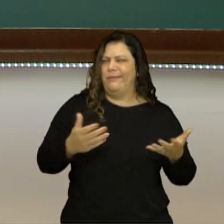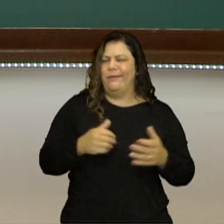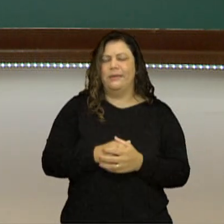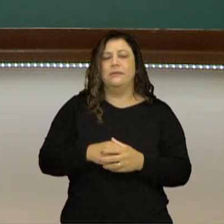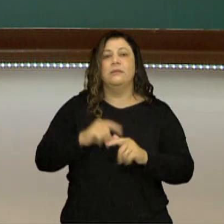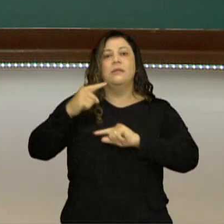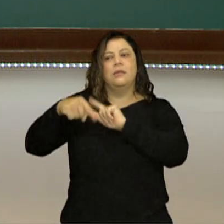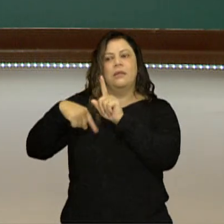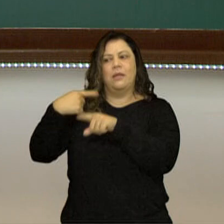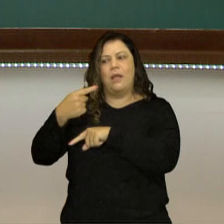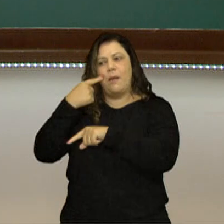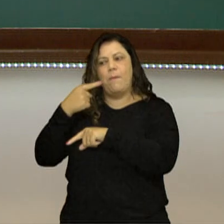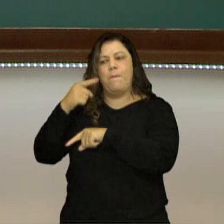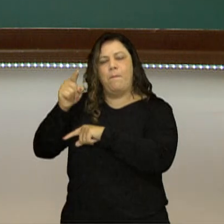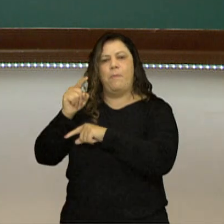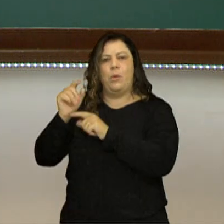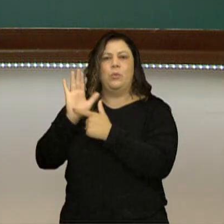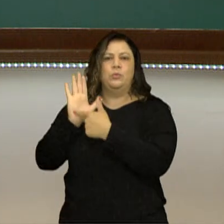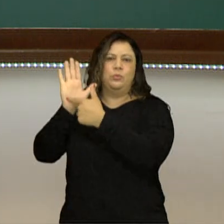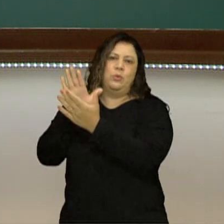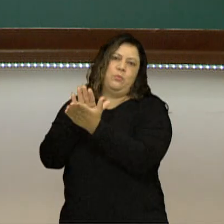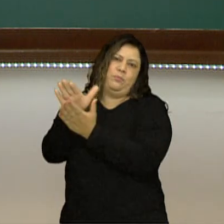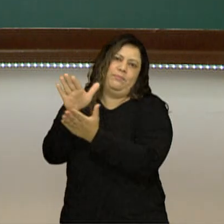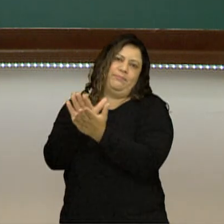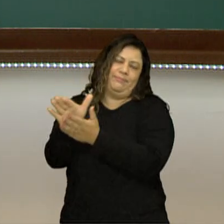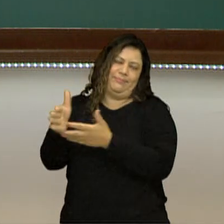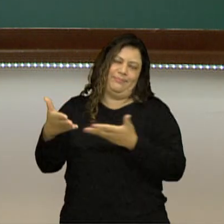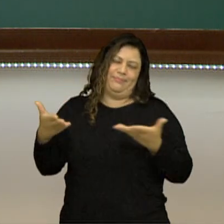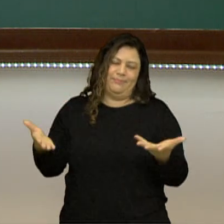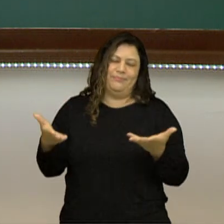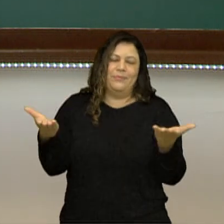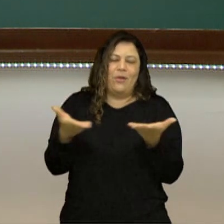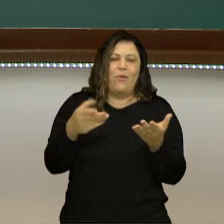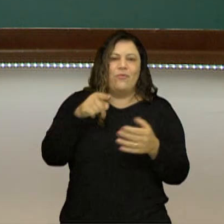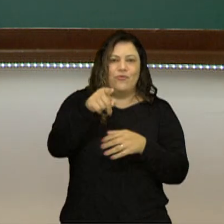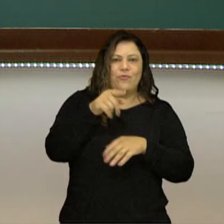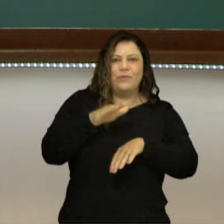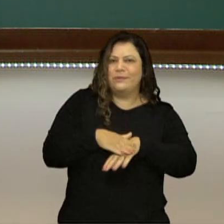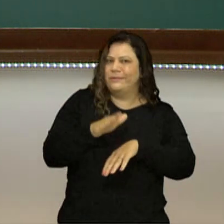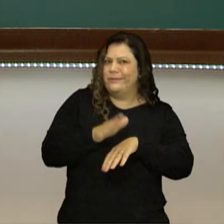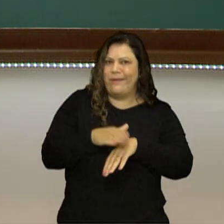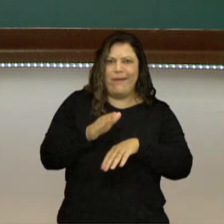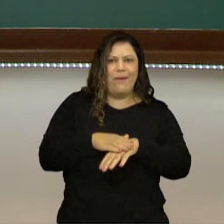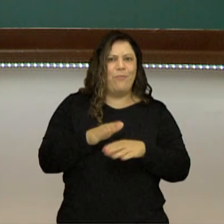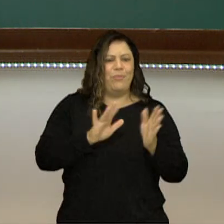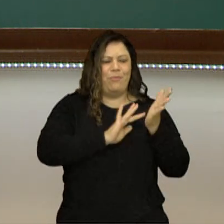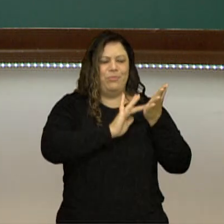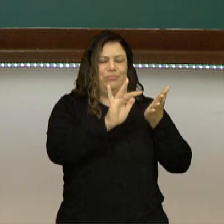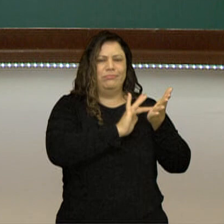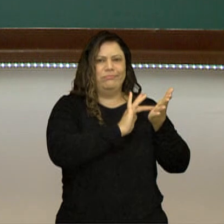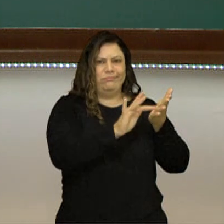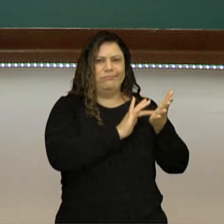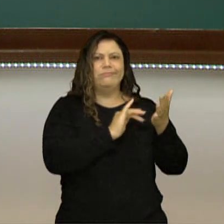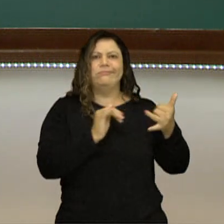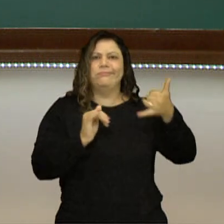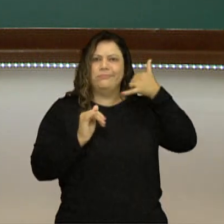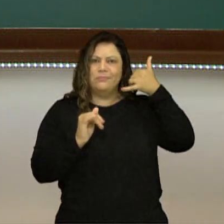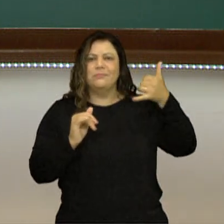foto, tá? No celular hoje não, você é o seu próprio fotógrafo e o cara que vai